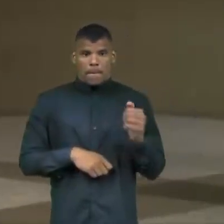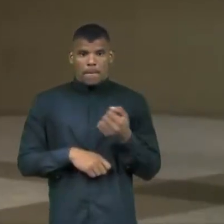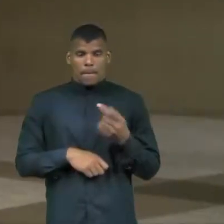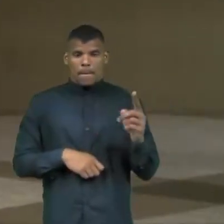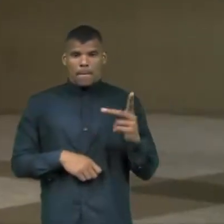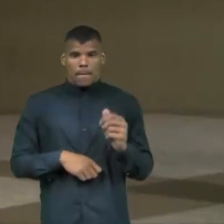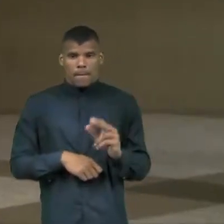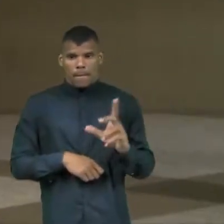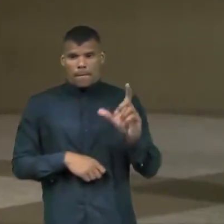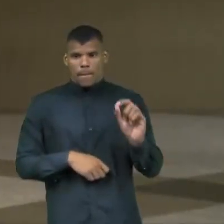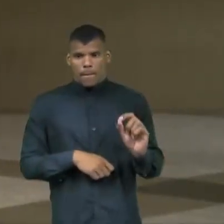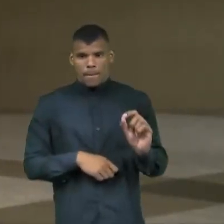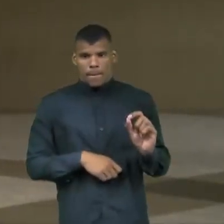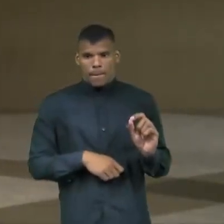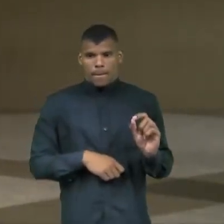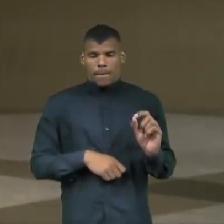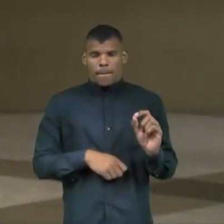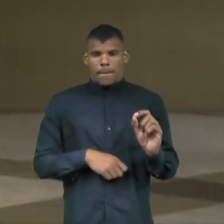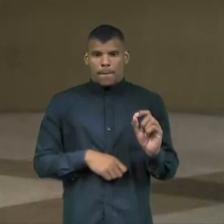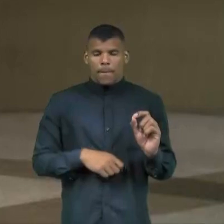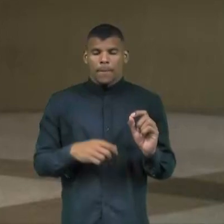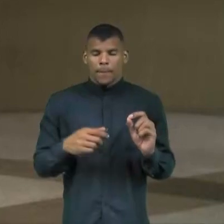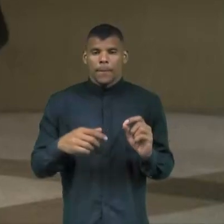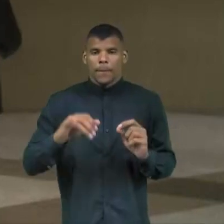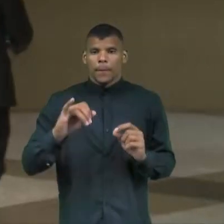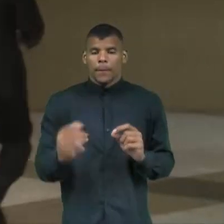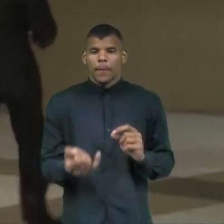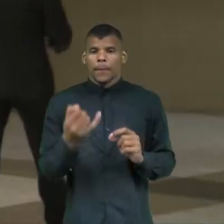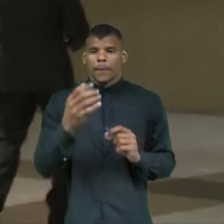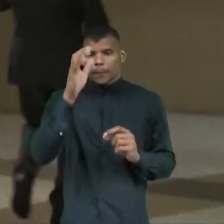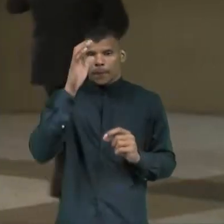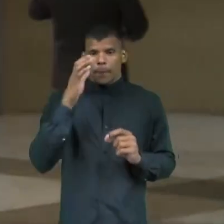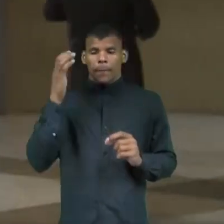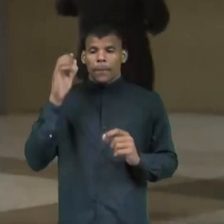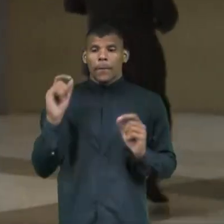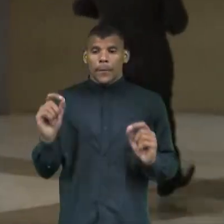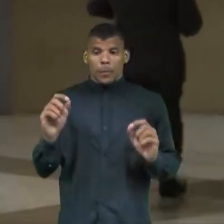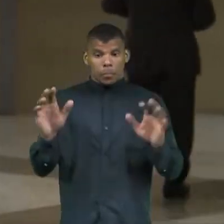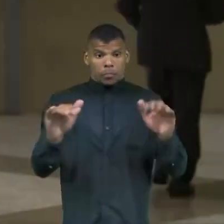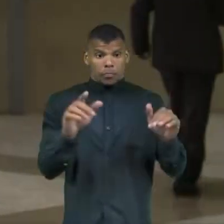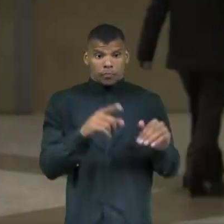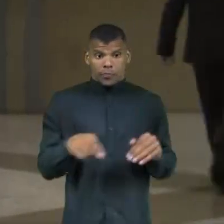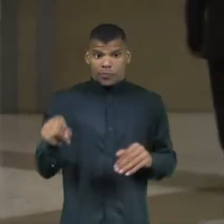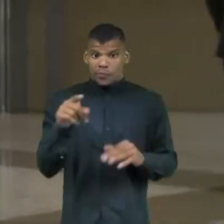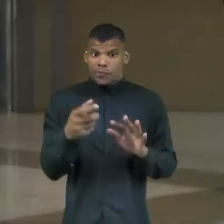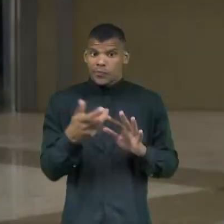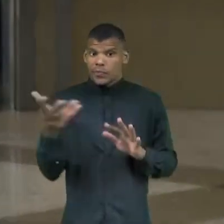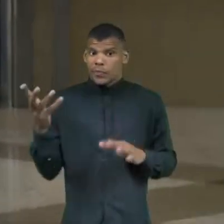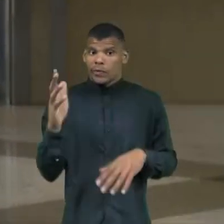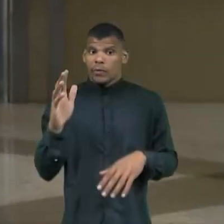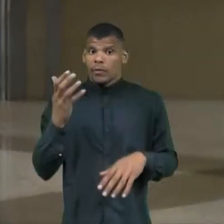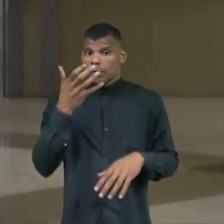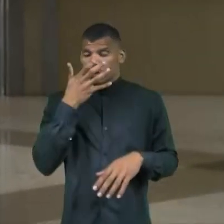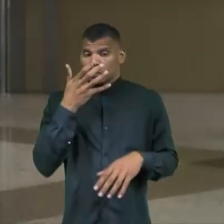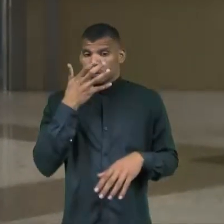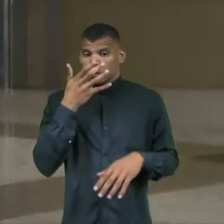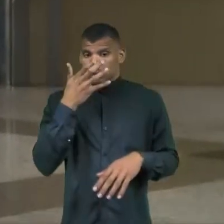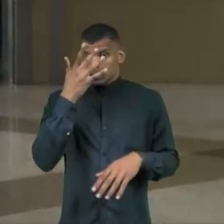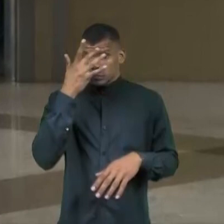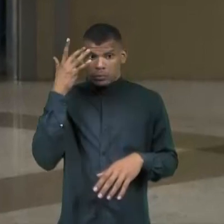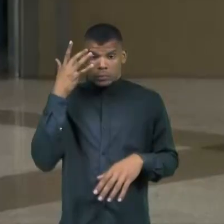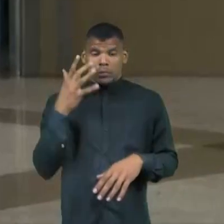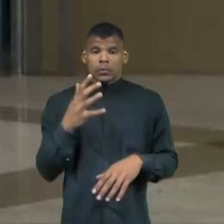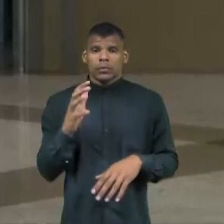no primeiro expediente. Eu vou aproveitar, Cibele, para convidar nossos milhares de telespectadores, as pessoas que estão nos vendo,